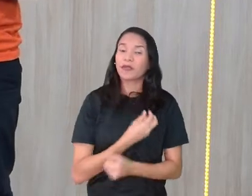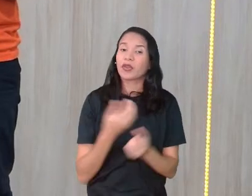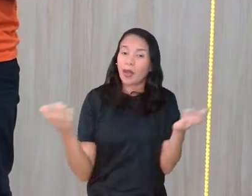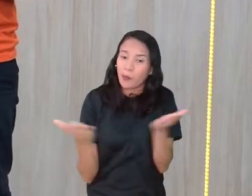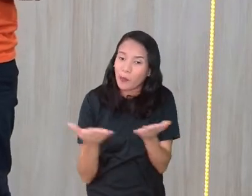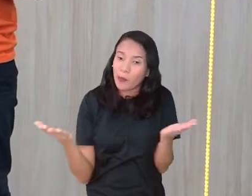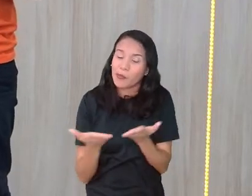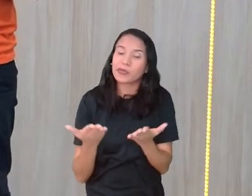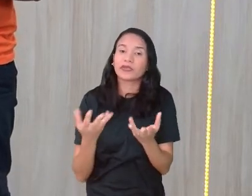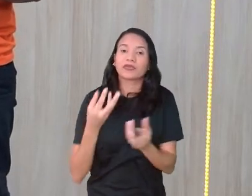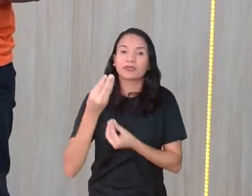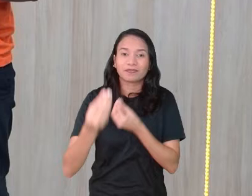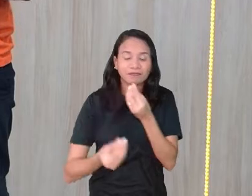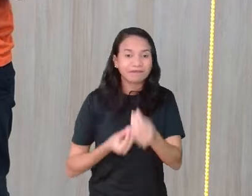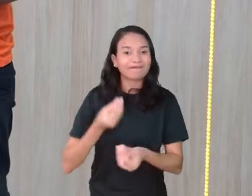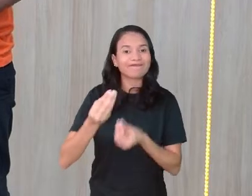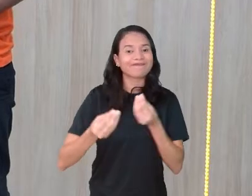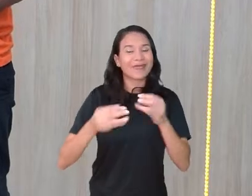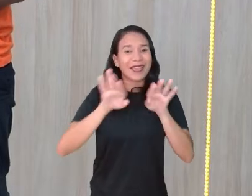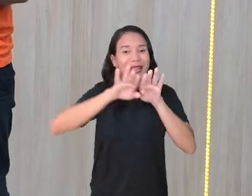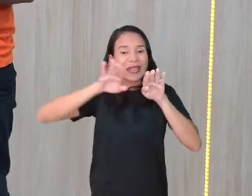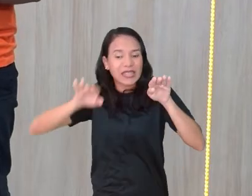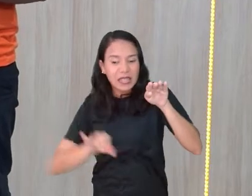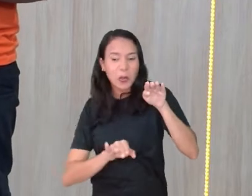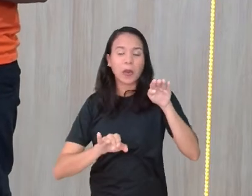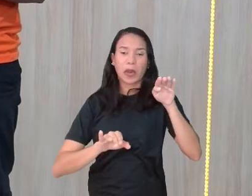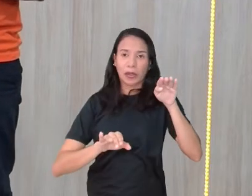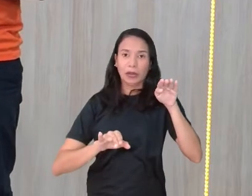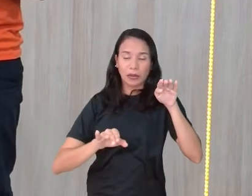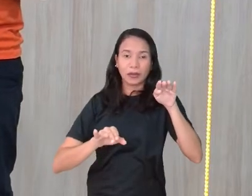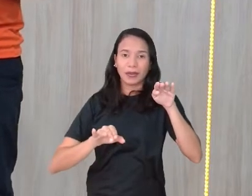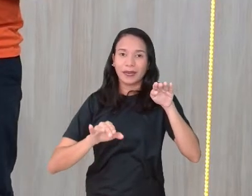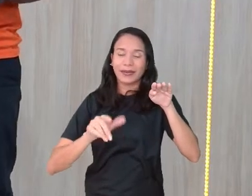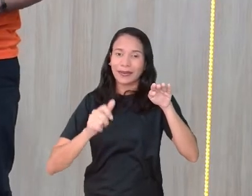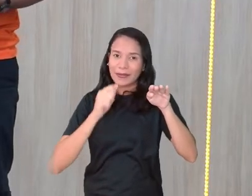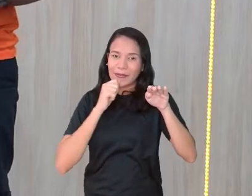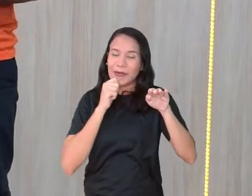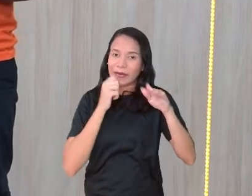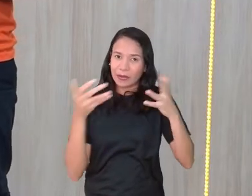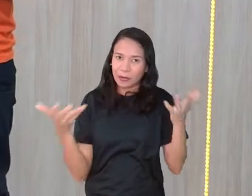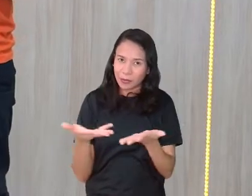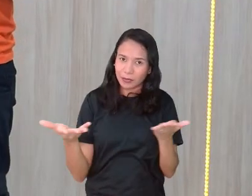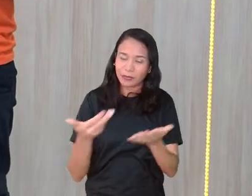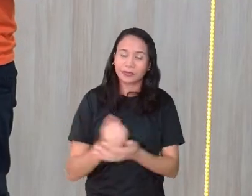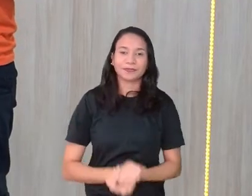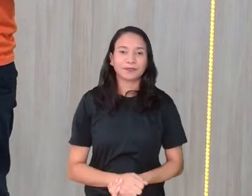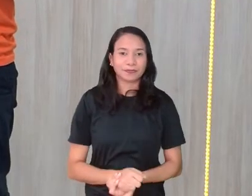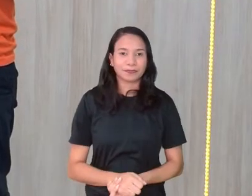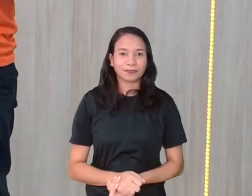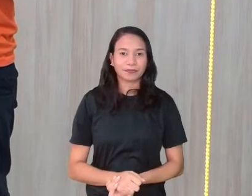processo que gerou essas desigualdades que o professor Gilson falou, que gera também